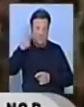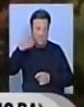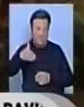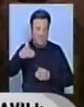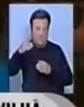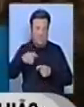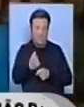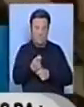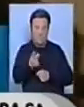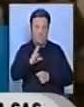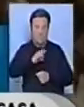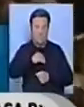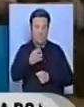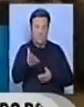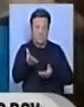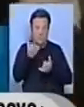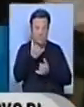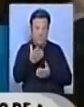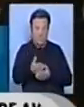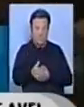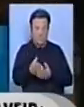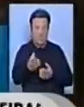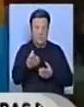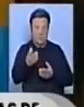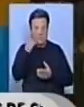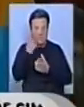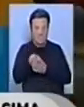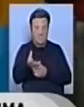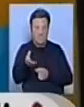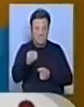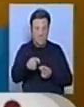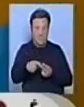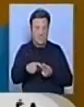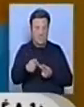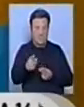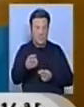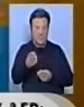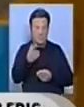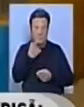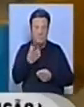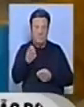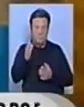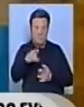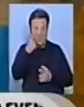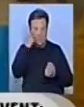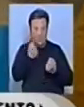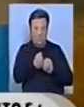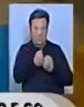para fazerem um mundo mais feliz, mais criativo e mais, quer dizer, com menos